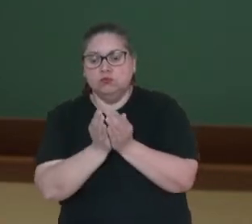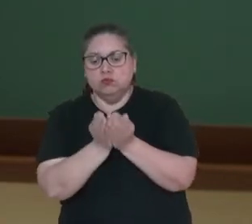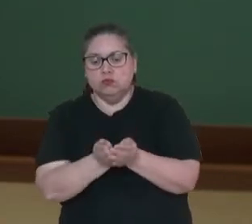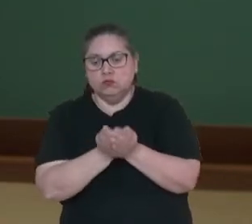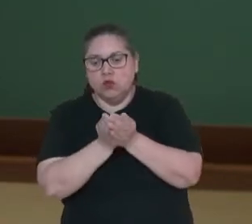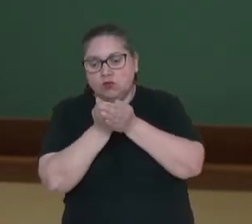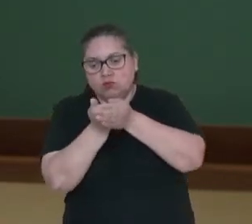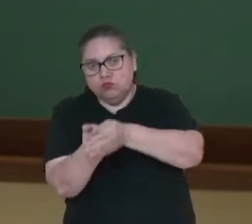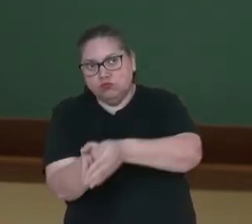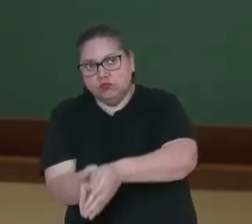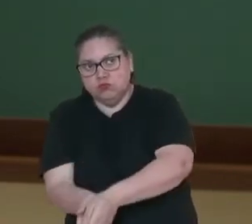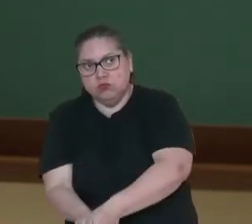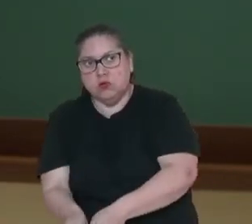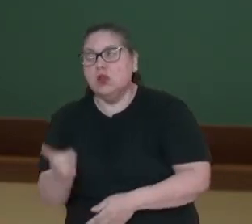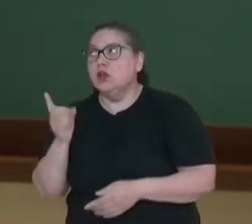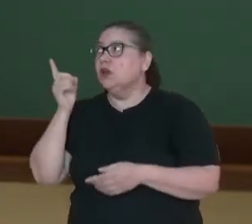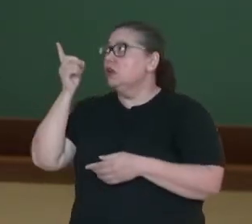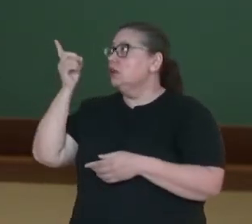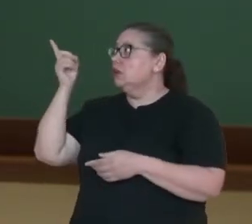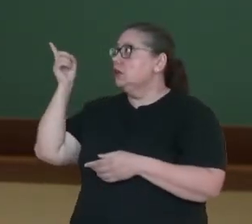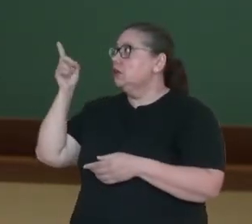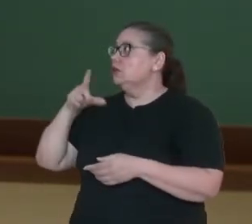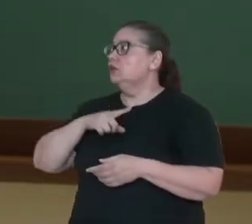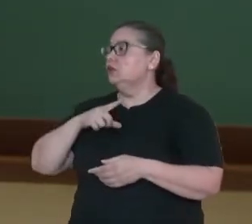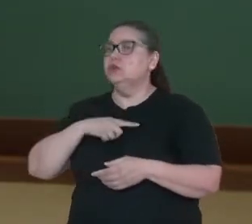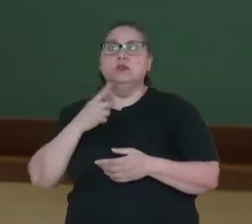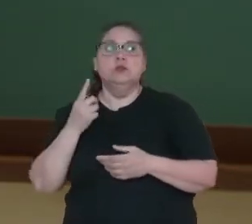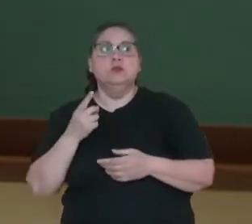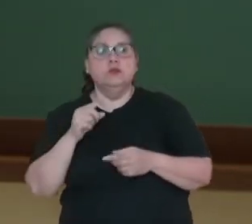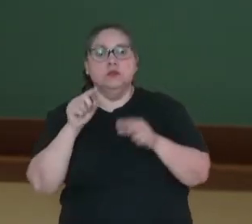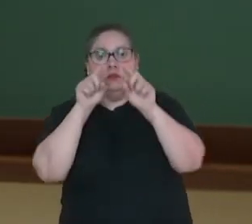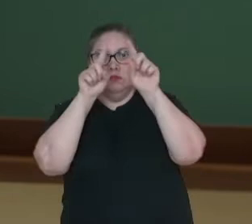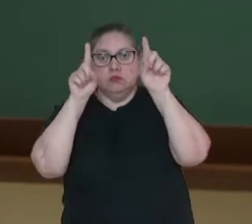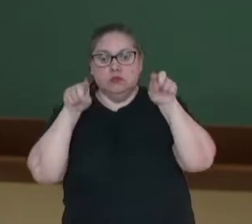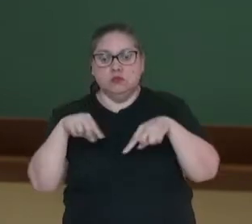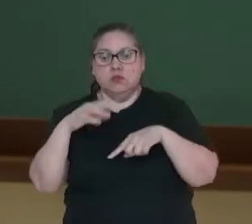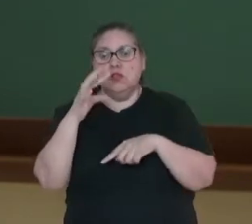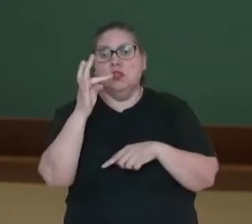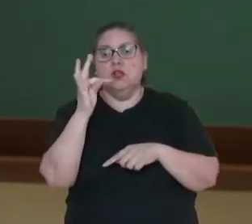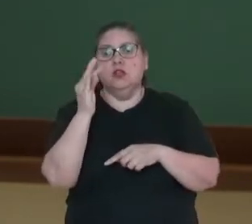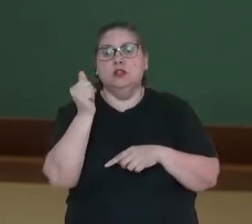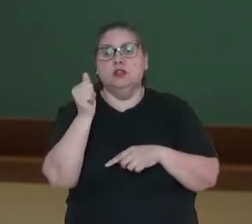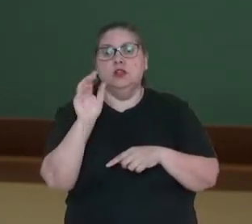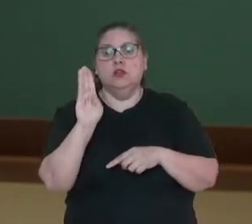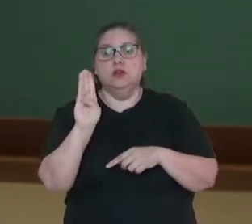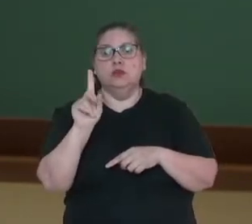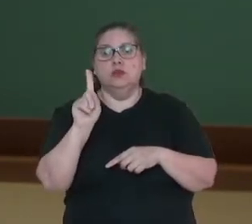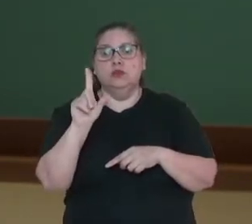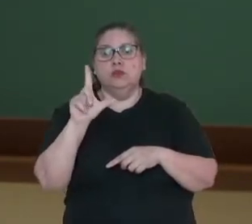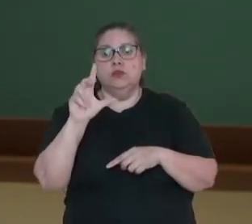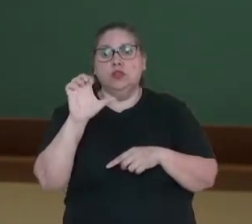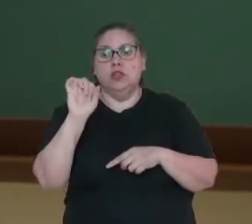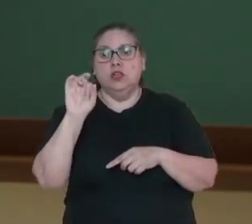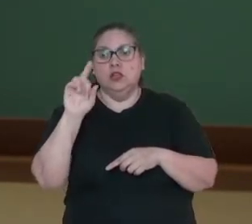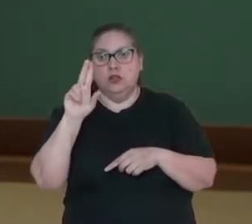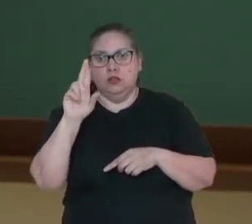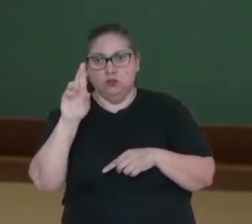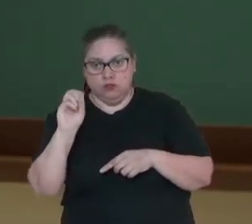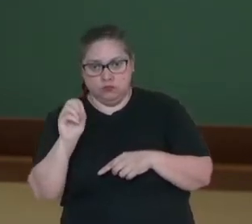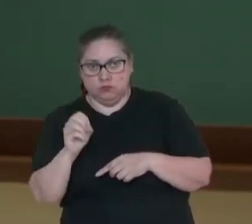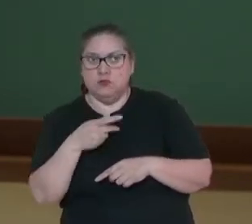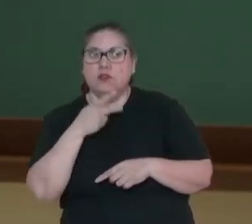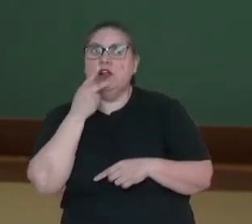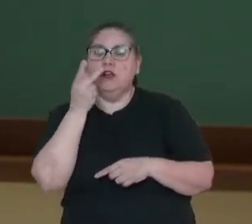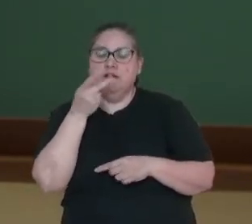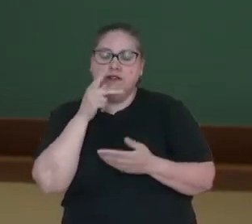navio afundou. E aqui a gente tem o tabuleiro de batalha naval. Gente, vou falar uma verdade